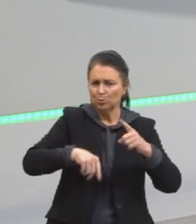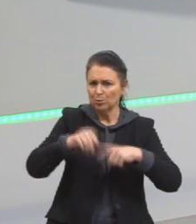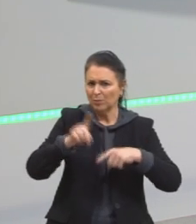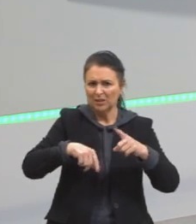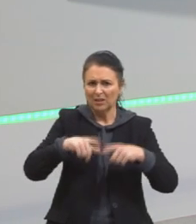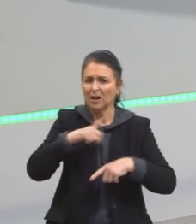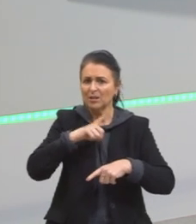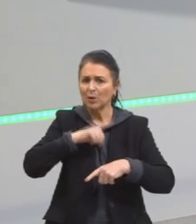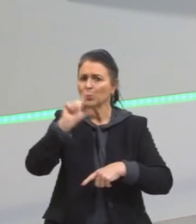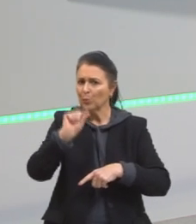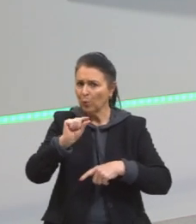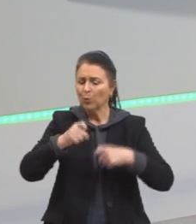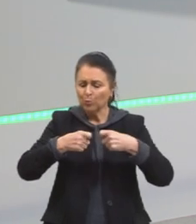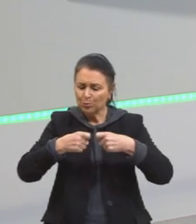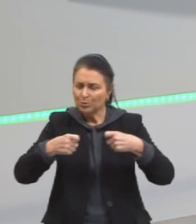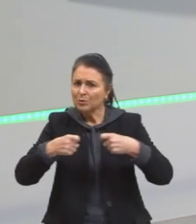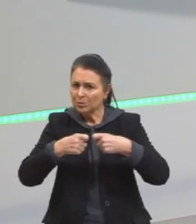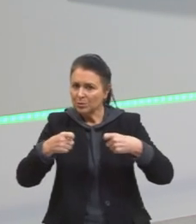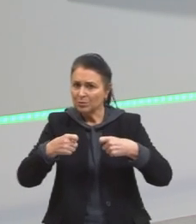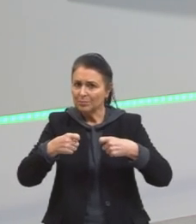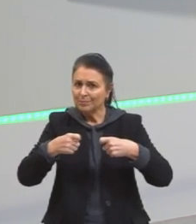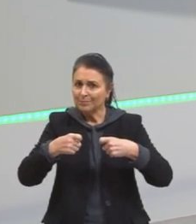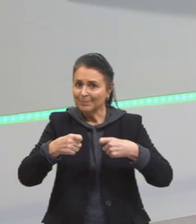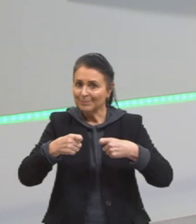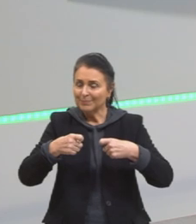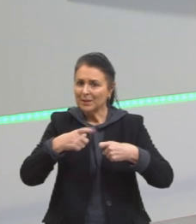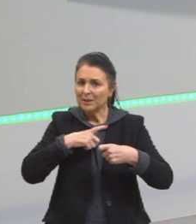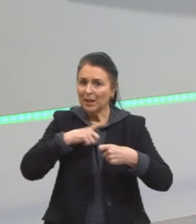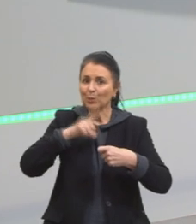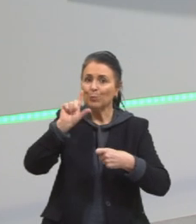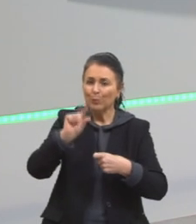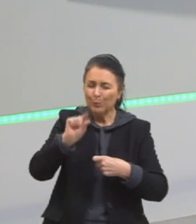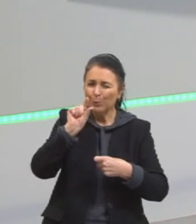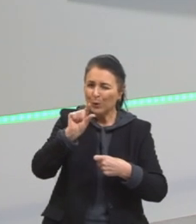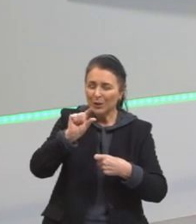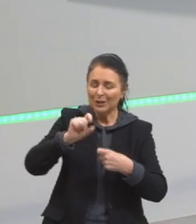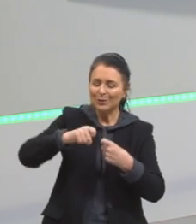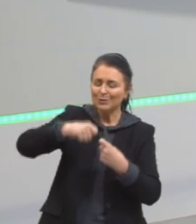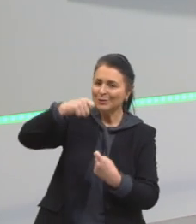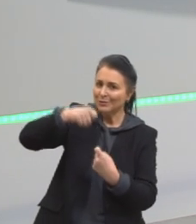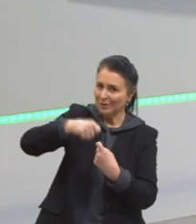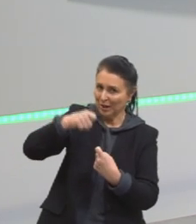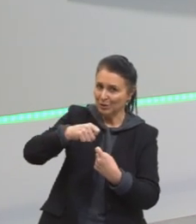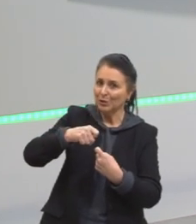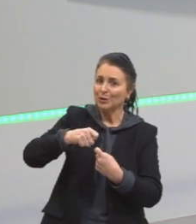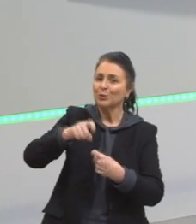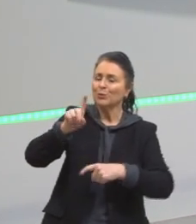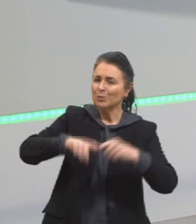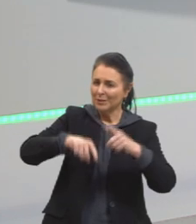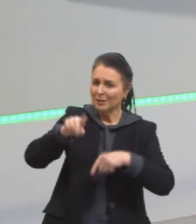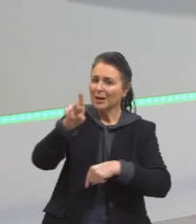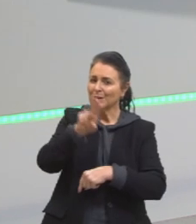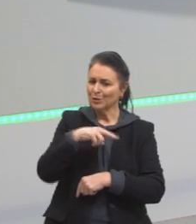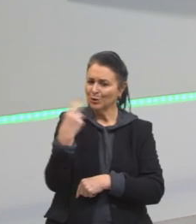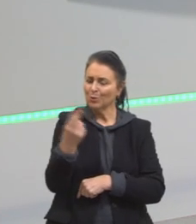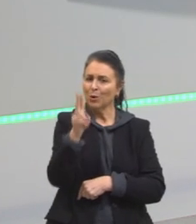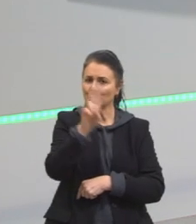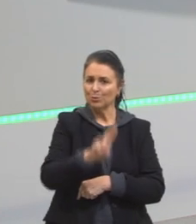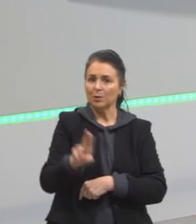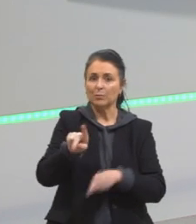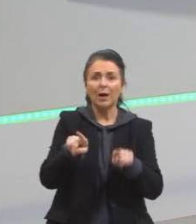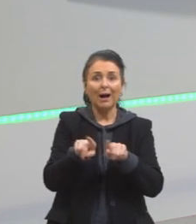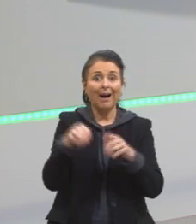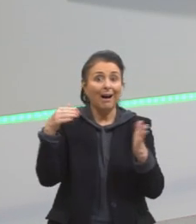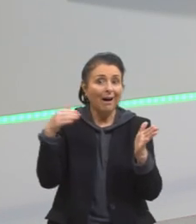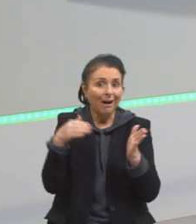minimamente a eles existem uma elasticidade até mesmo os materiais metálicos